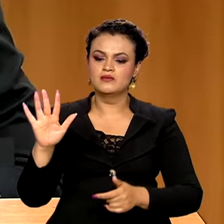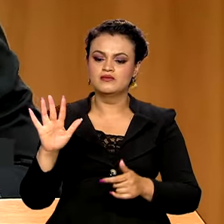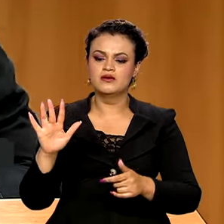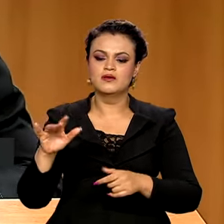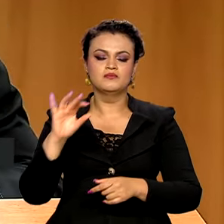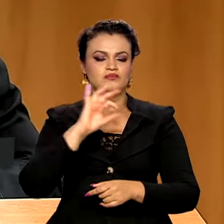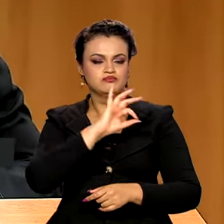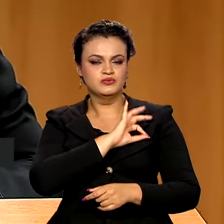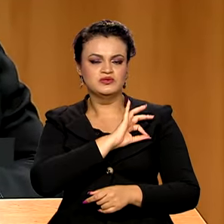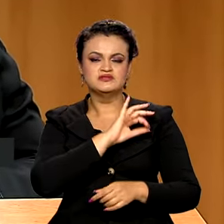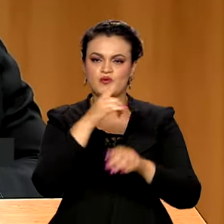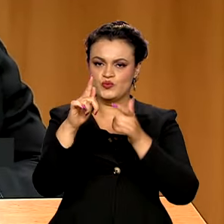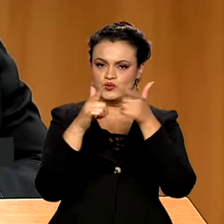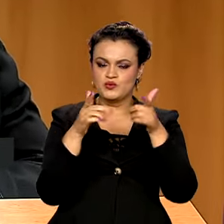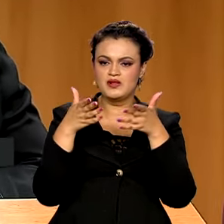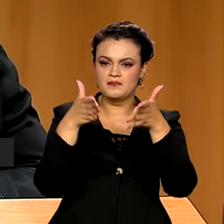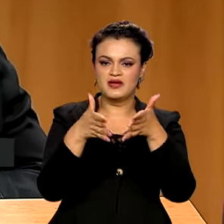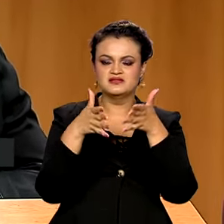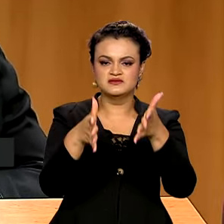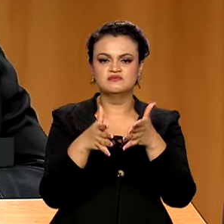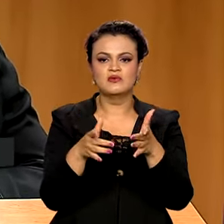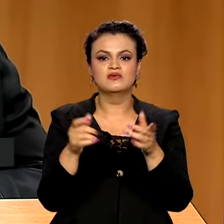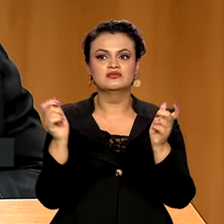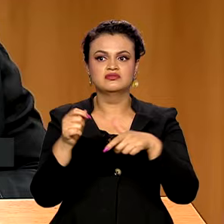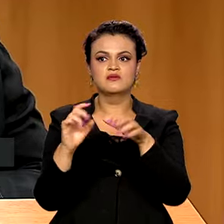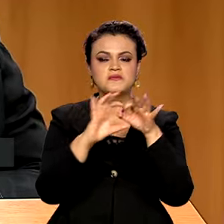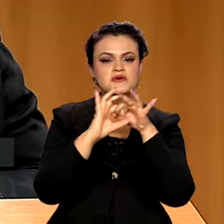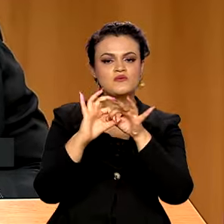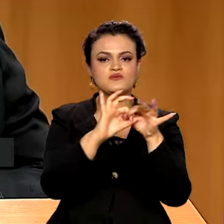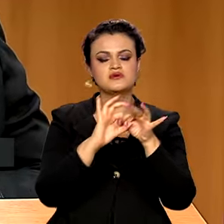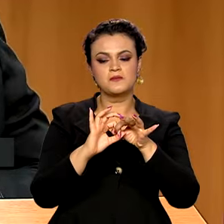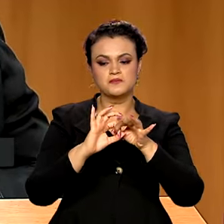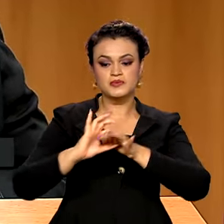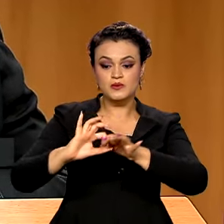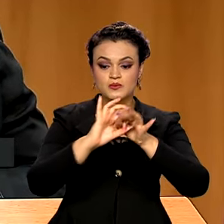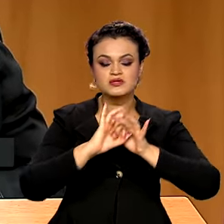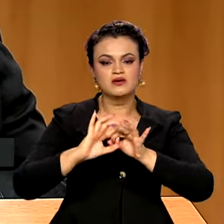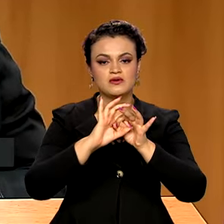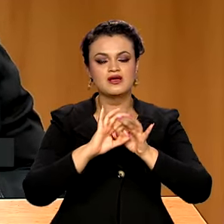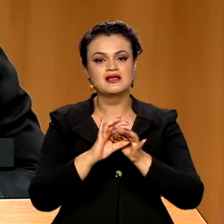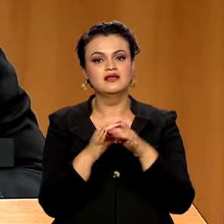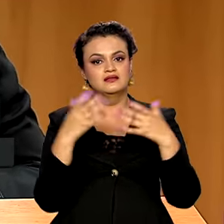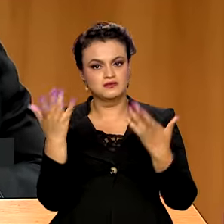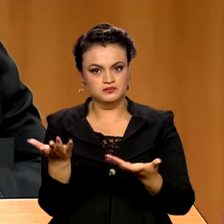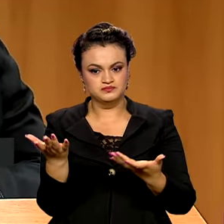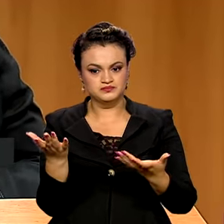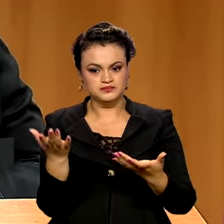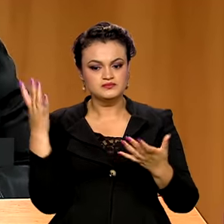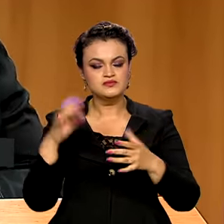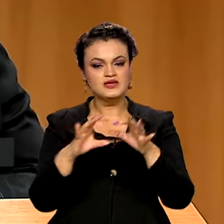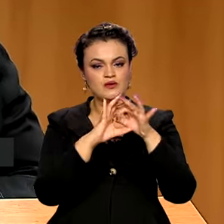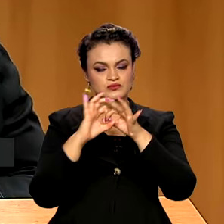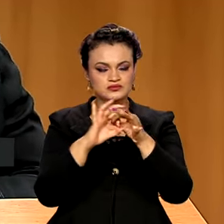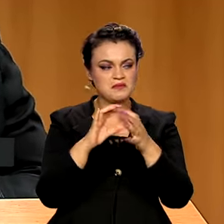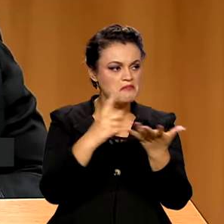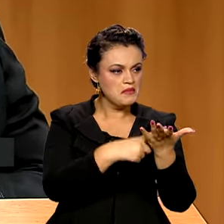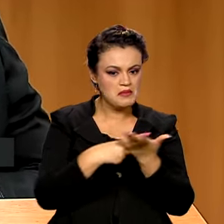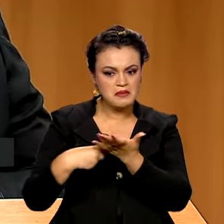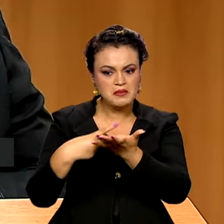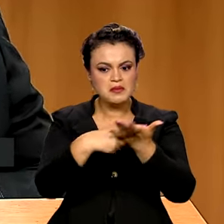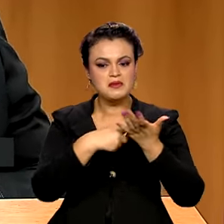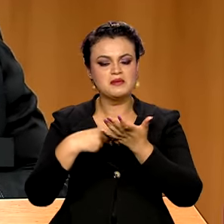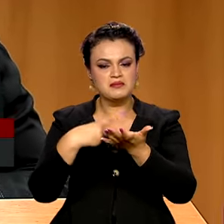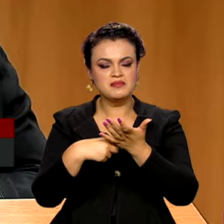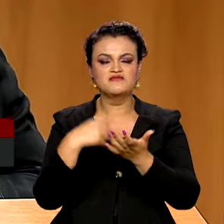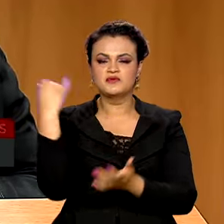Polícia Penal Federal, permitiu uma maior união. Então, sem dúvida, o elemento da união de forças foi